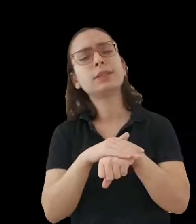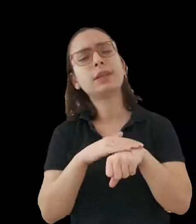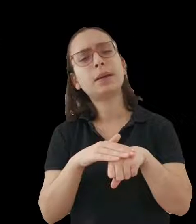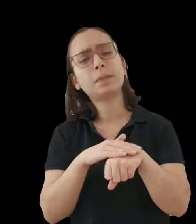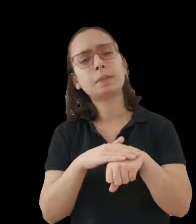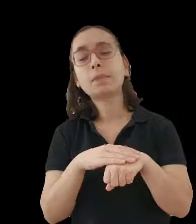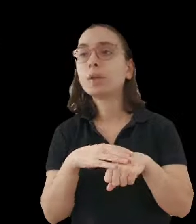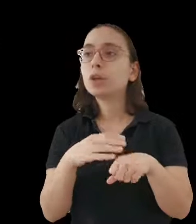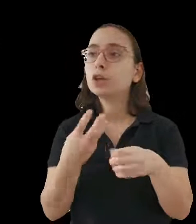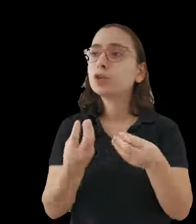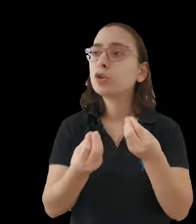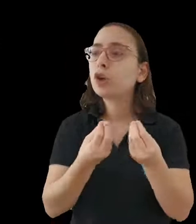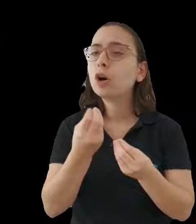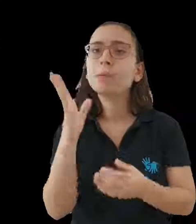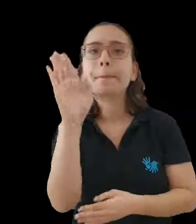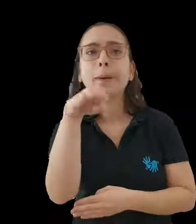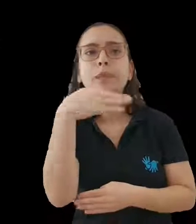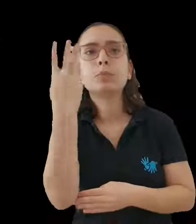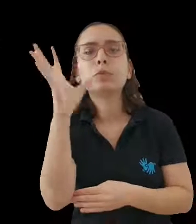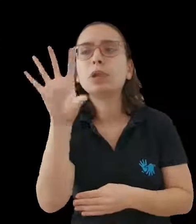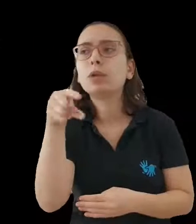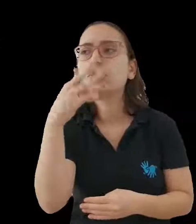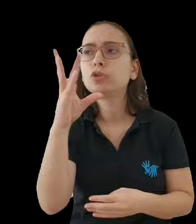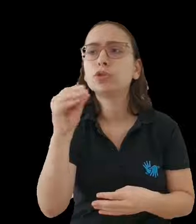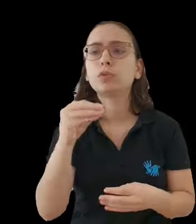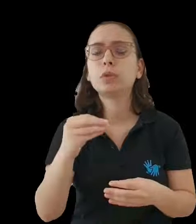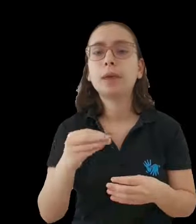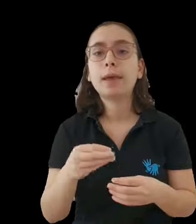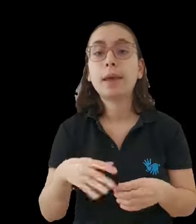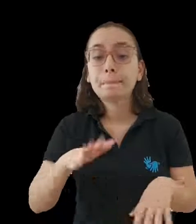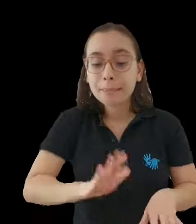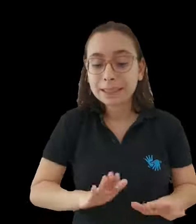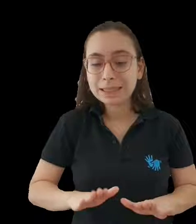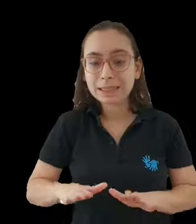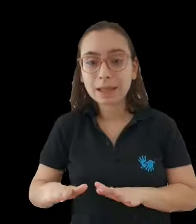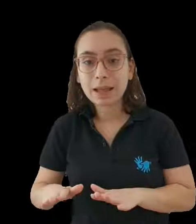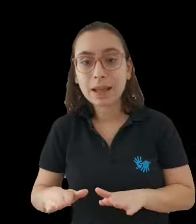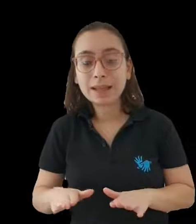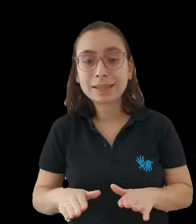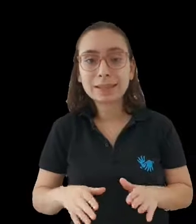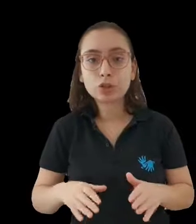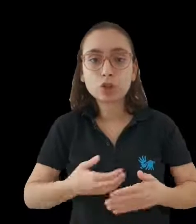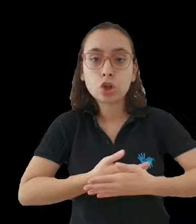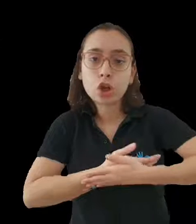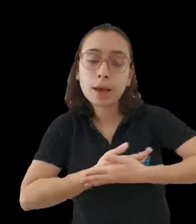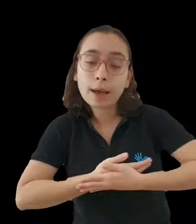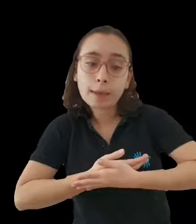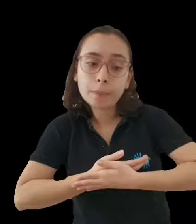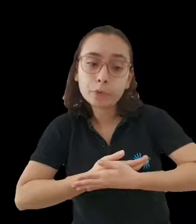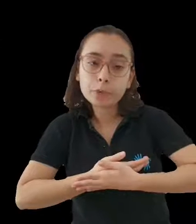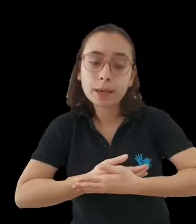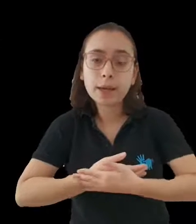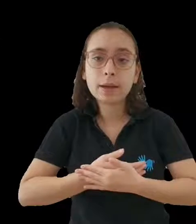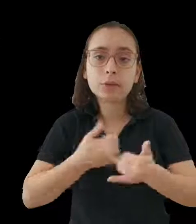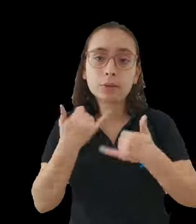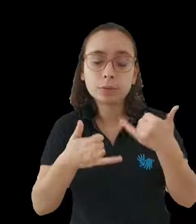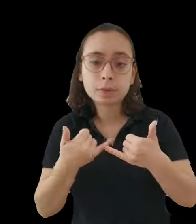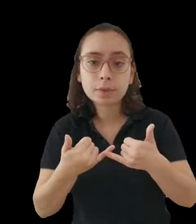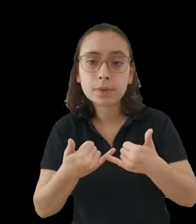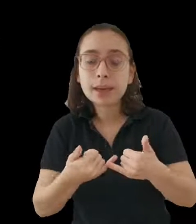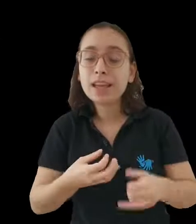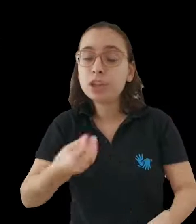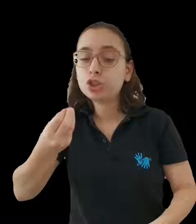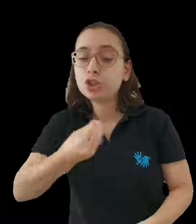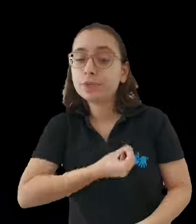com vocês sobre a manipulação de boneco é que para as crianças o boneco ele é